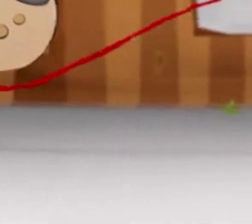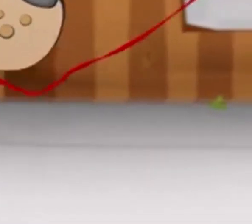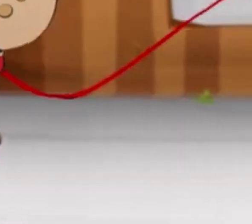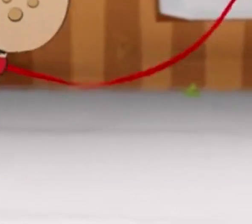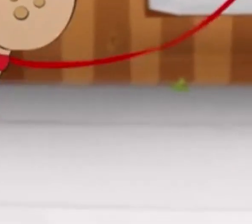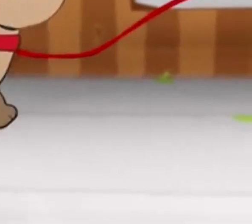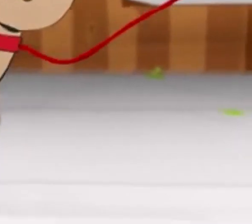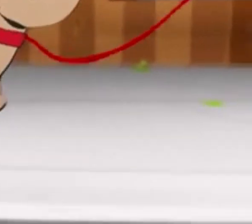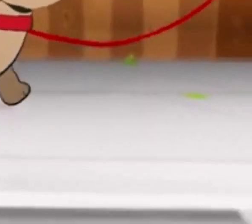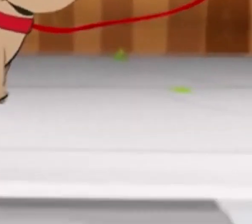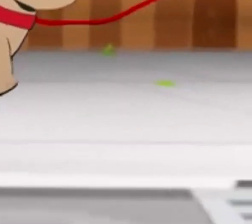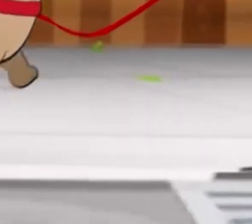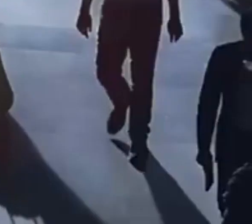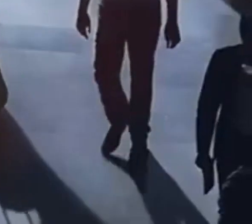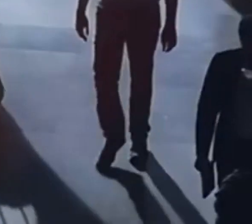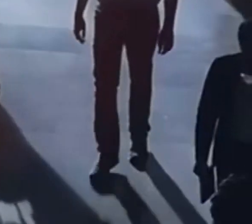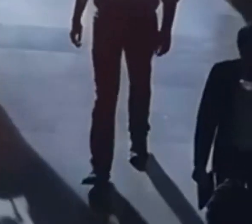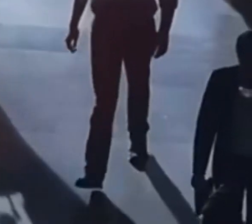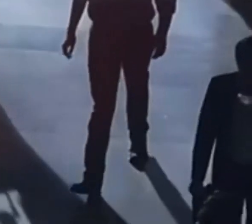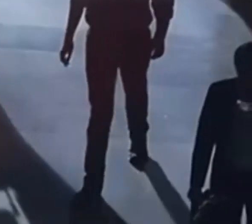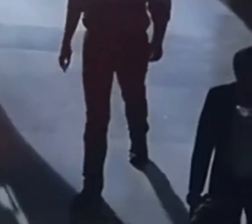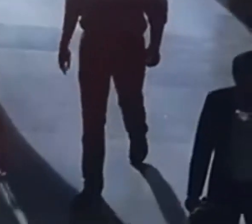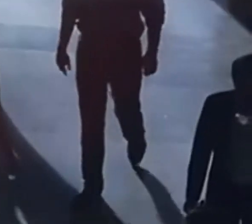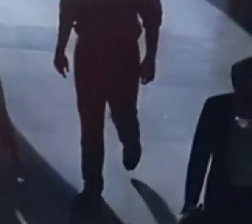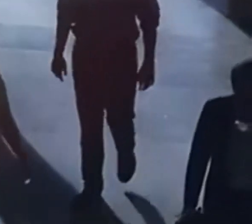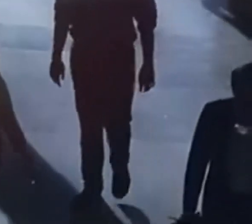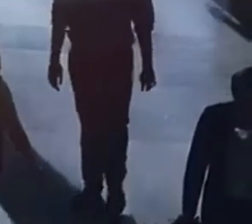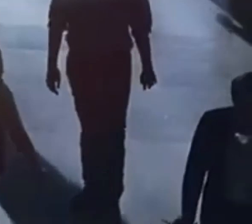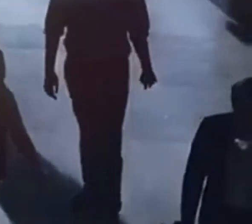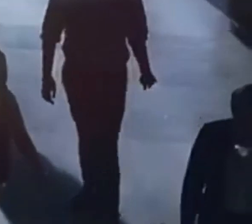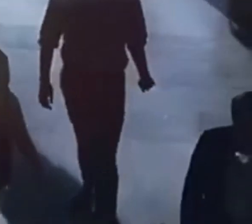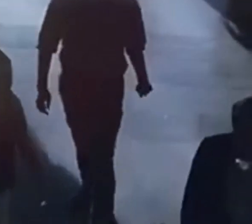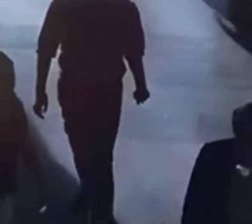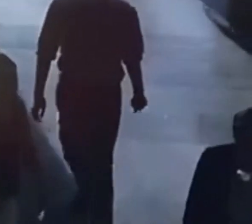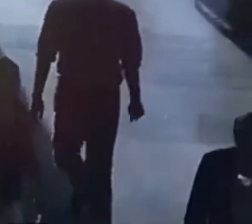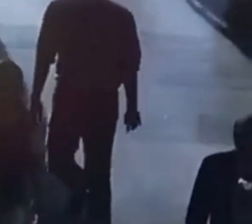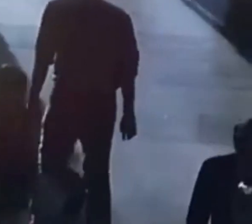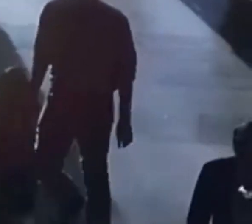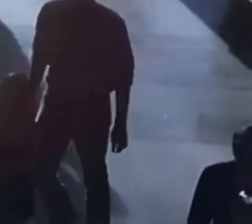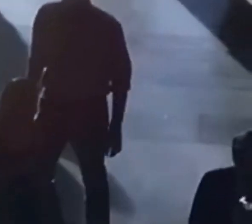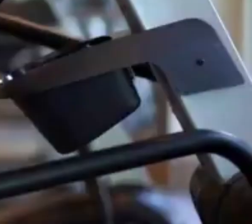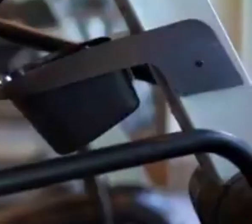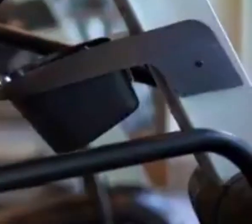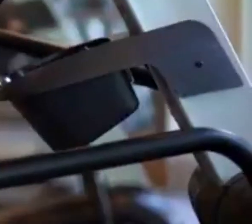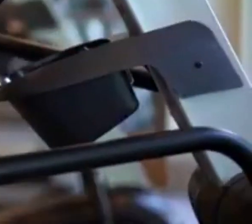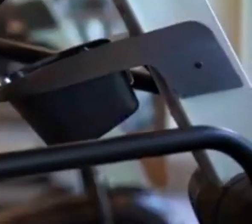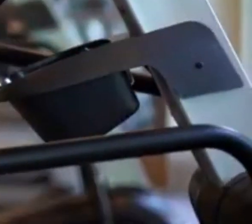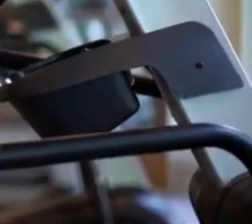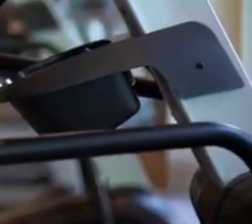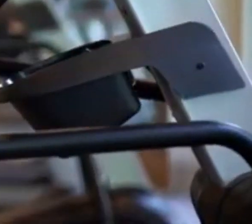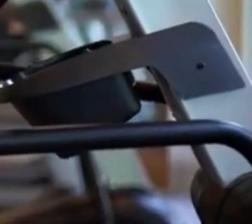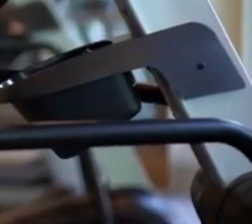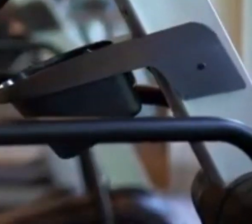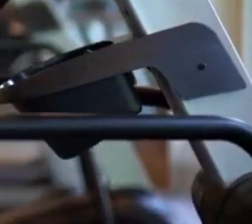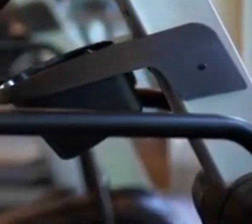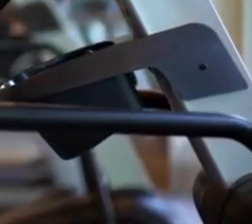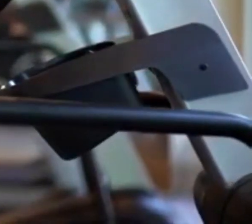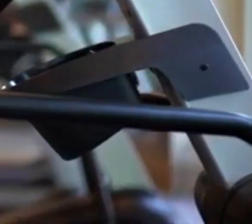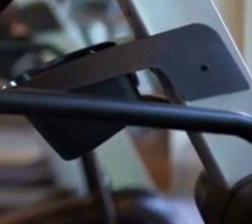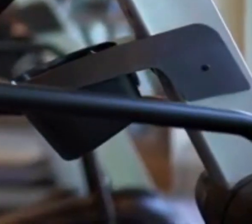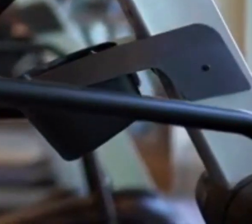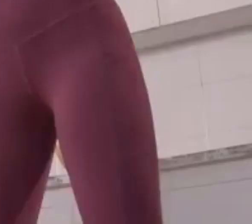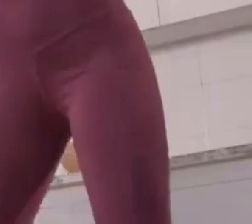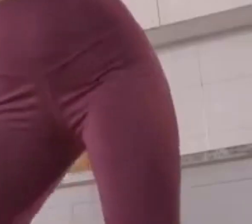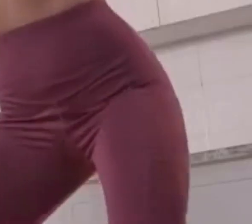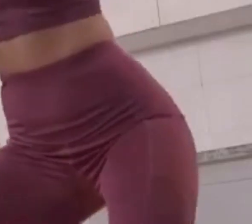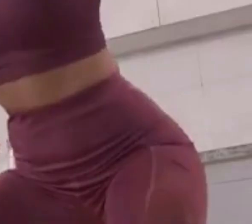passear com o cachorro ou caminhar para o trabalho também são formas de sair do sedentarismo. Mas se você pratica algum